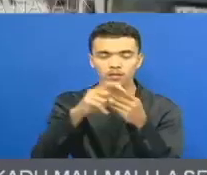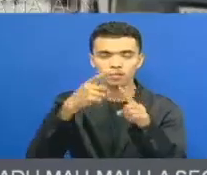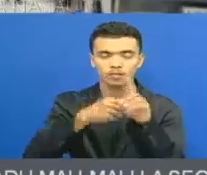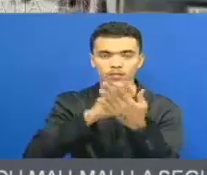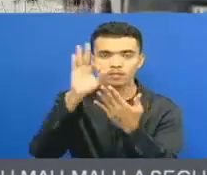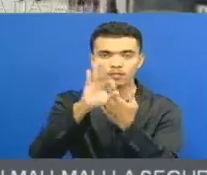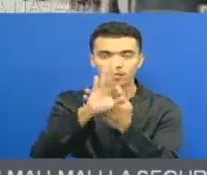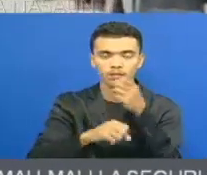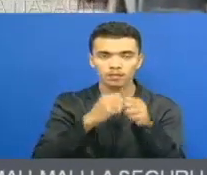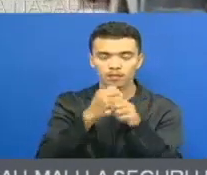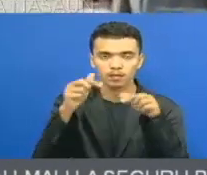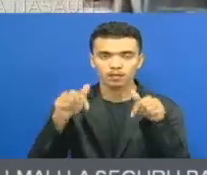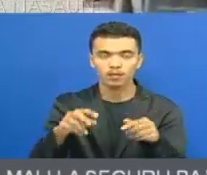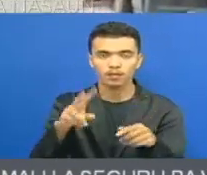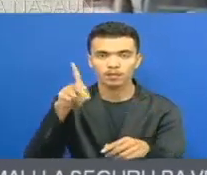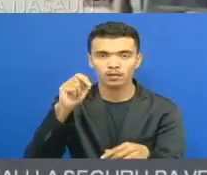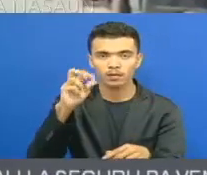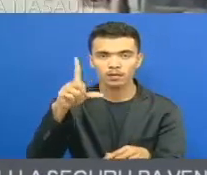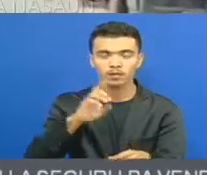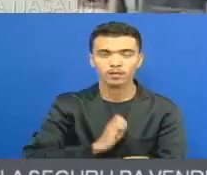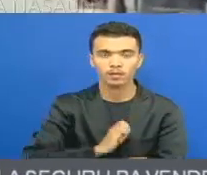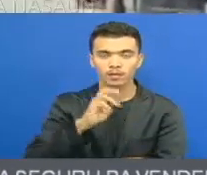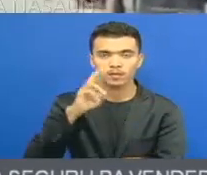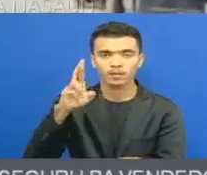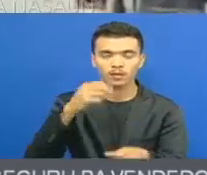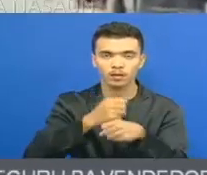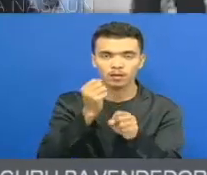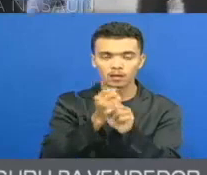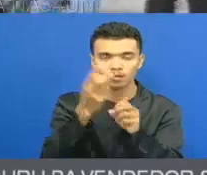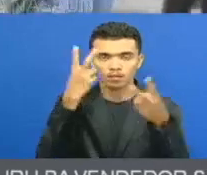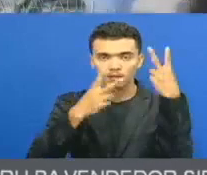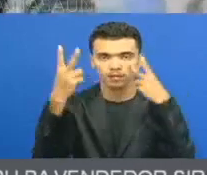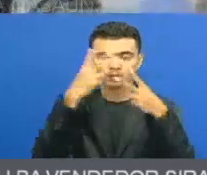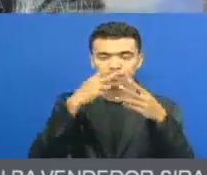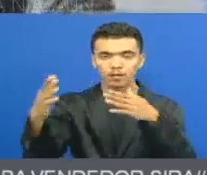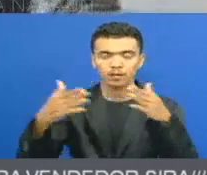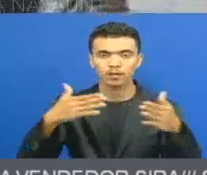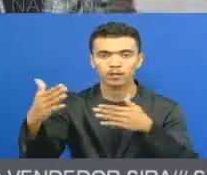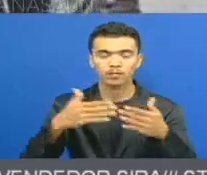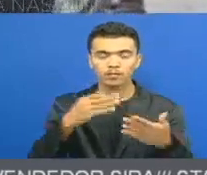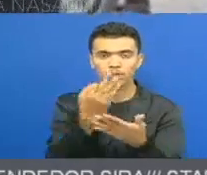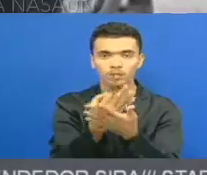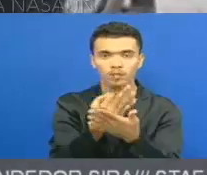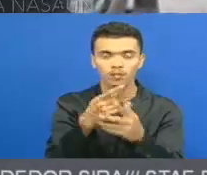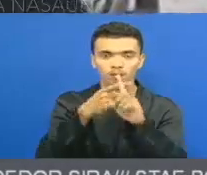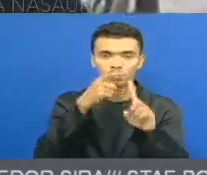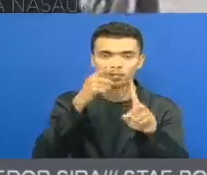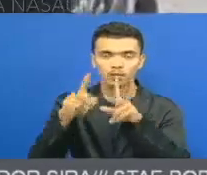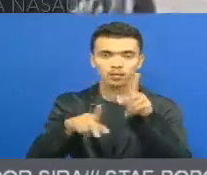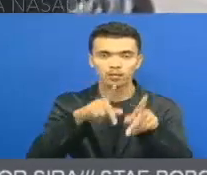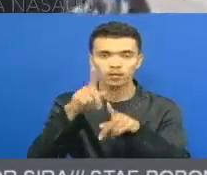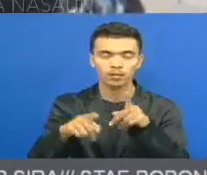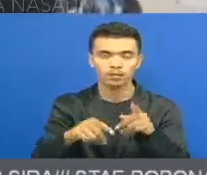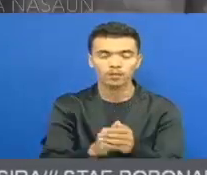Tinangne, Penteli Município Armeira, Lihusi Unidade de Trânsito, Halupasa Revista, lo recolhe ona, coima husi infrator sira,